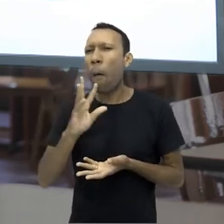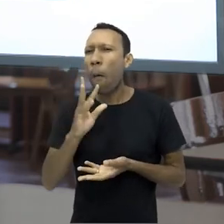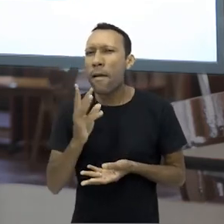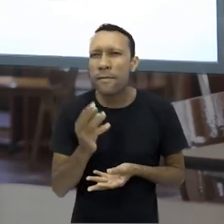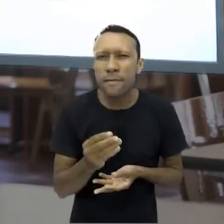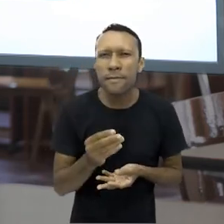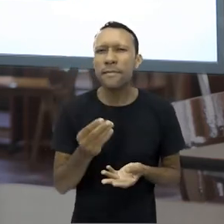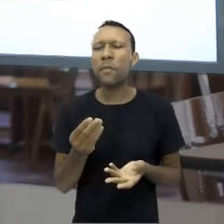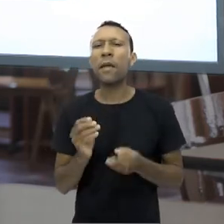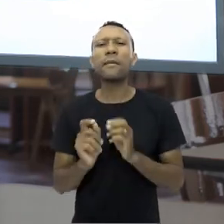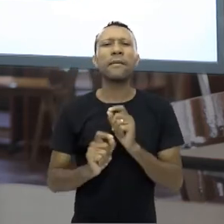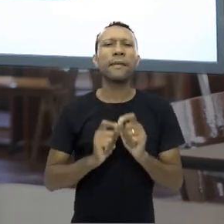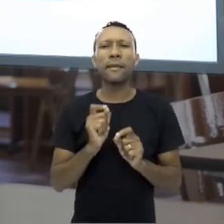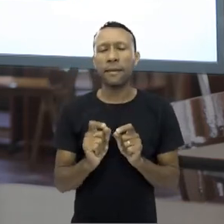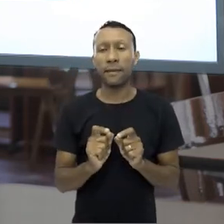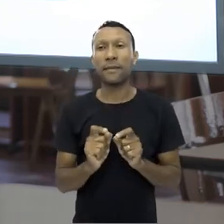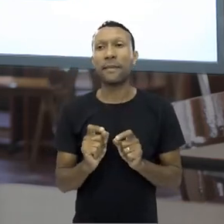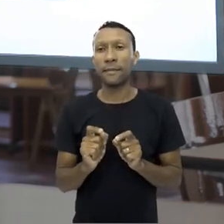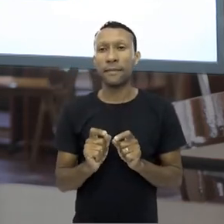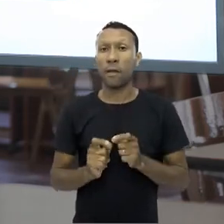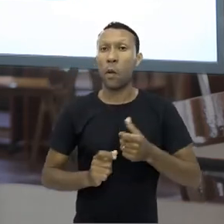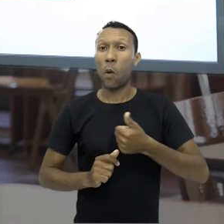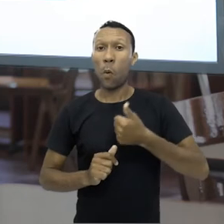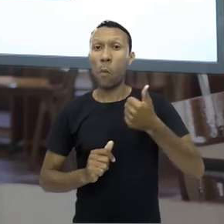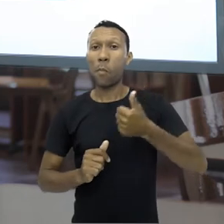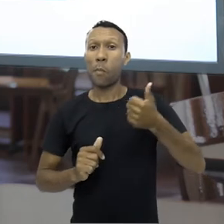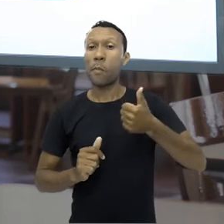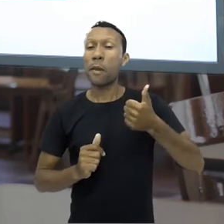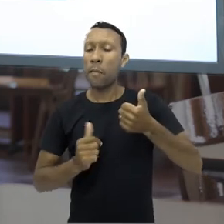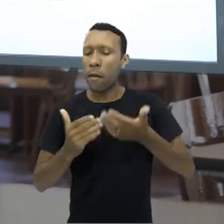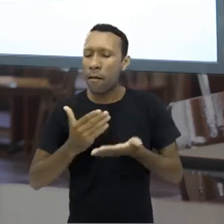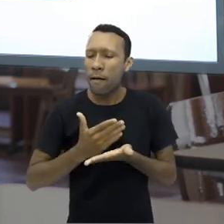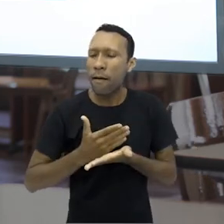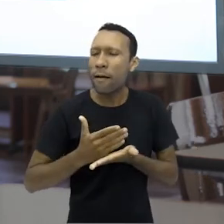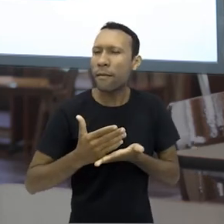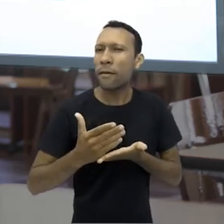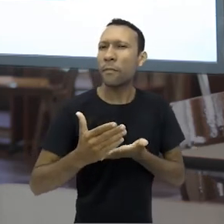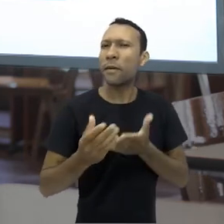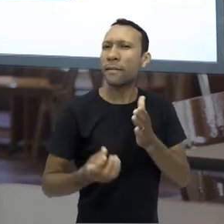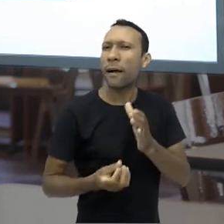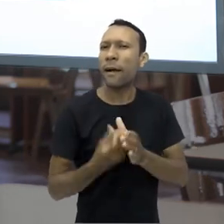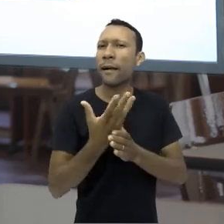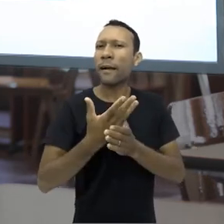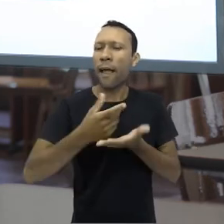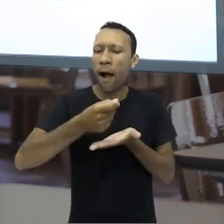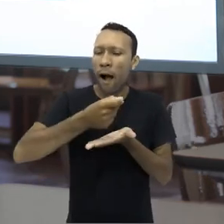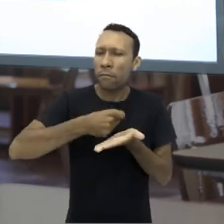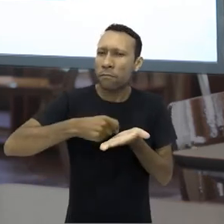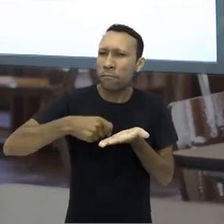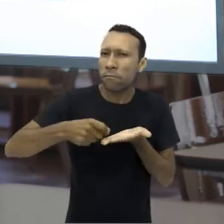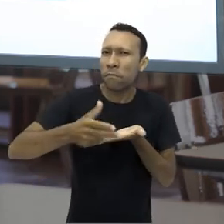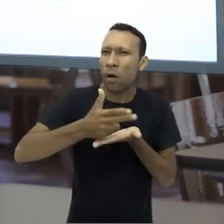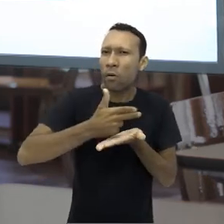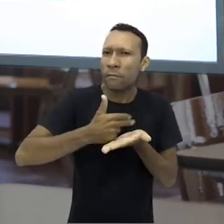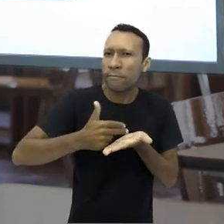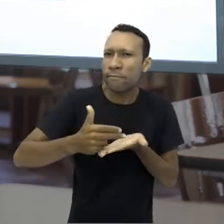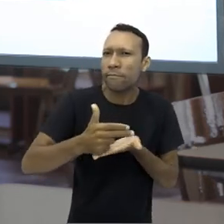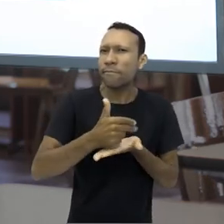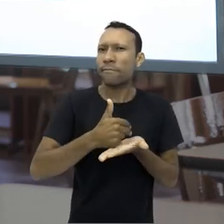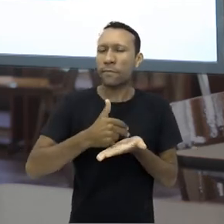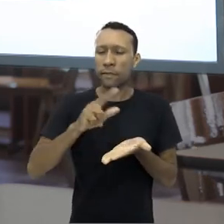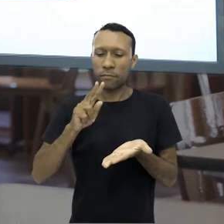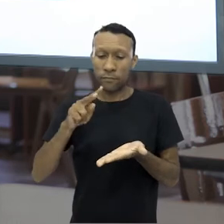a gente lembrar, sistematizar eles. Vamos lá, então, ó. O primeiro passo para vocês construírem uma planta baixa, ou seja, a vista aérea, a